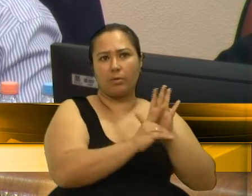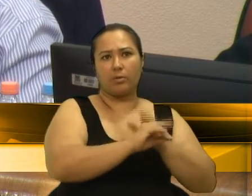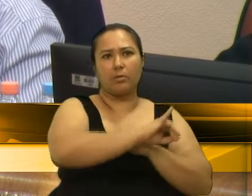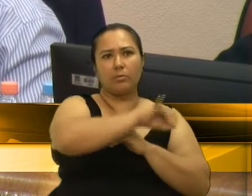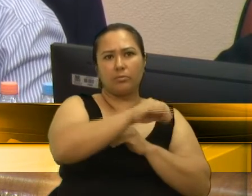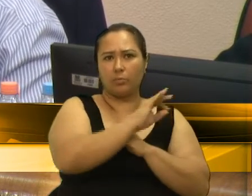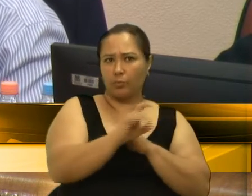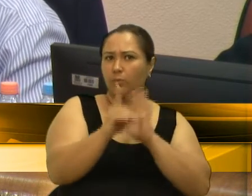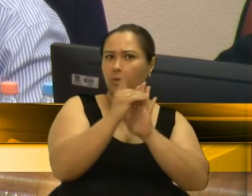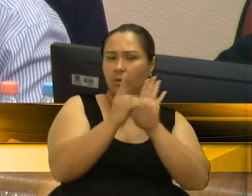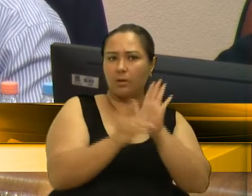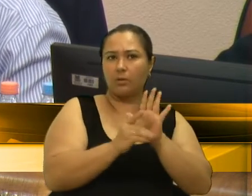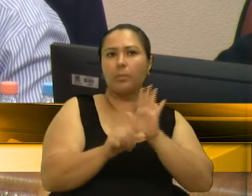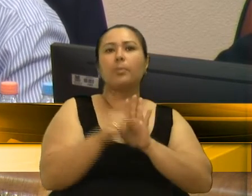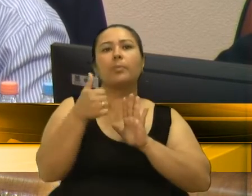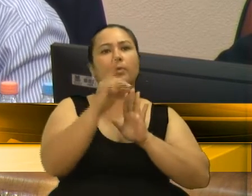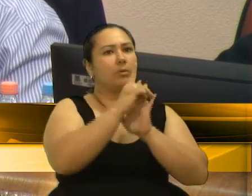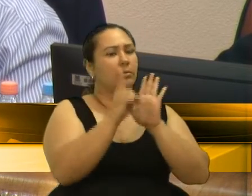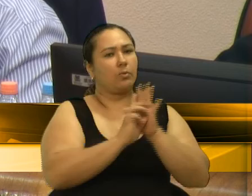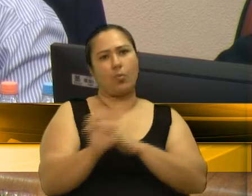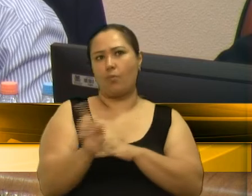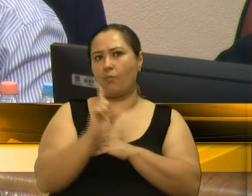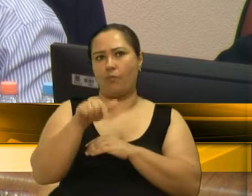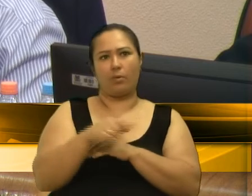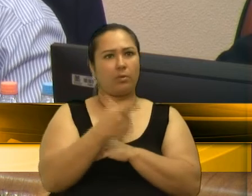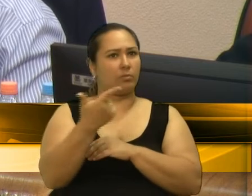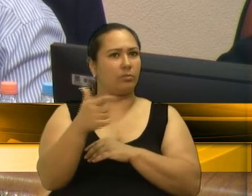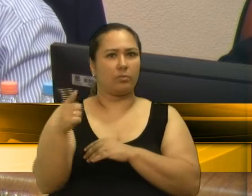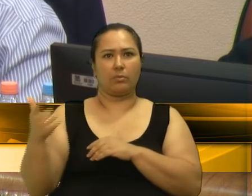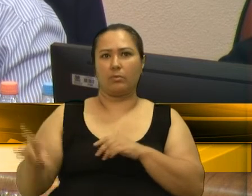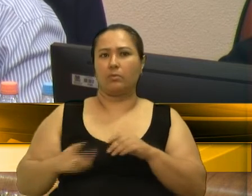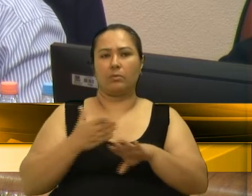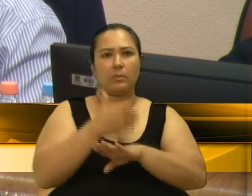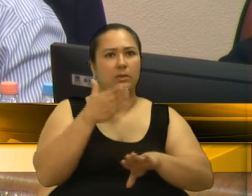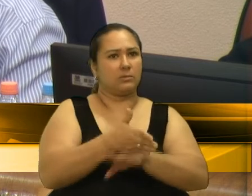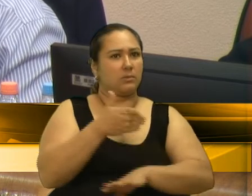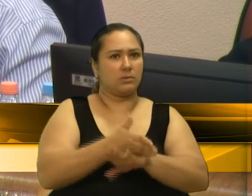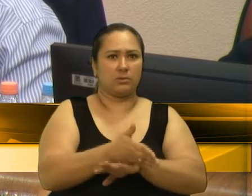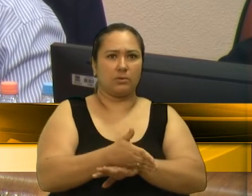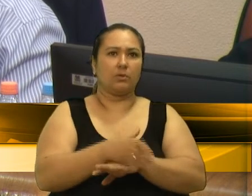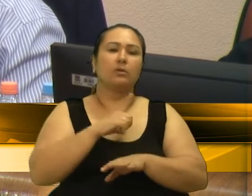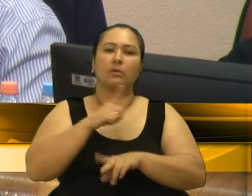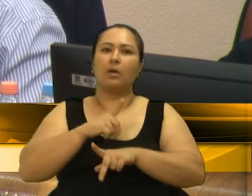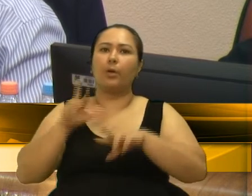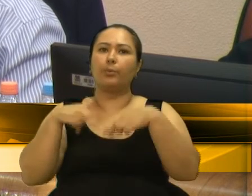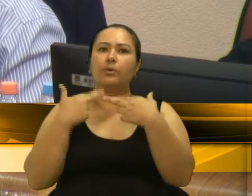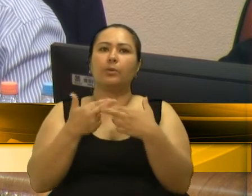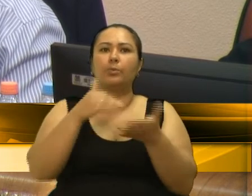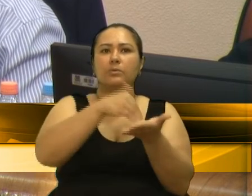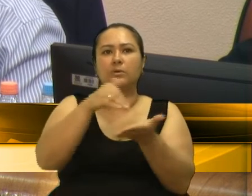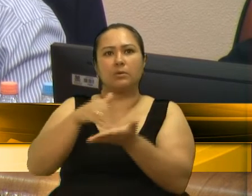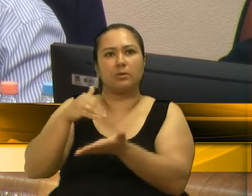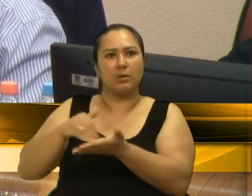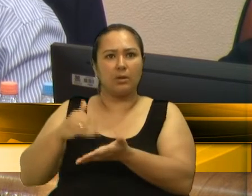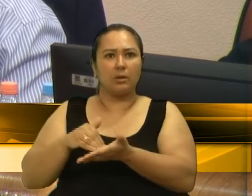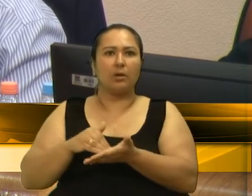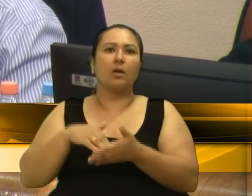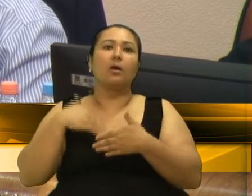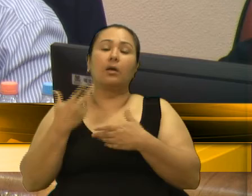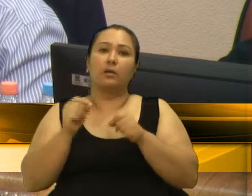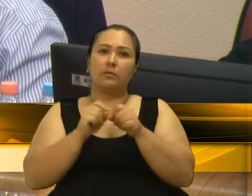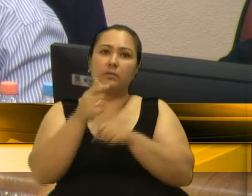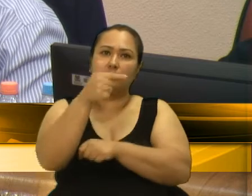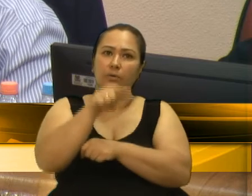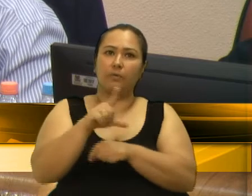decreto? Do primeiro decreto não houve a participação efetiva, visto que foi reunião de secretarias. Aí, para a reedição, então, se